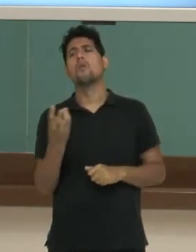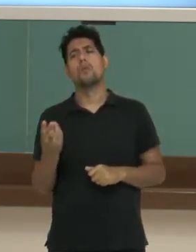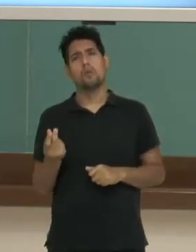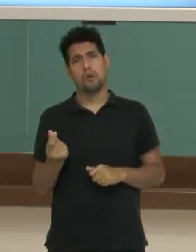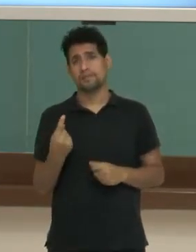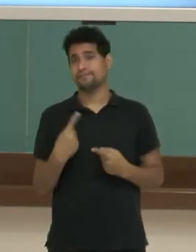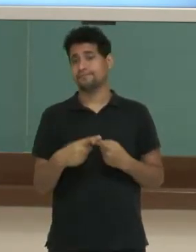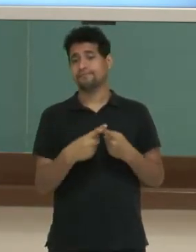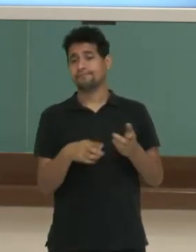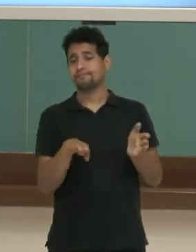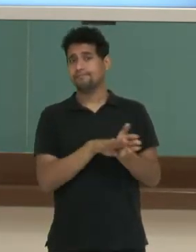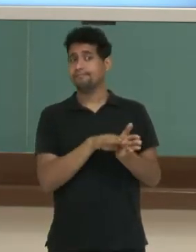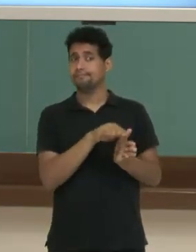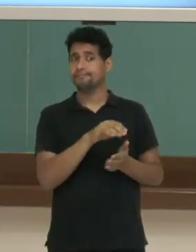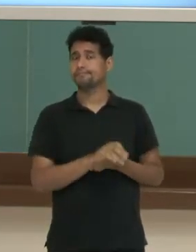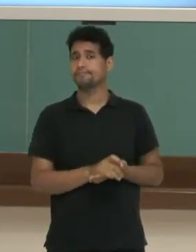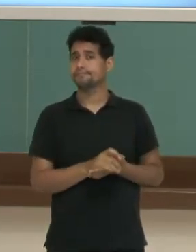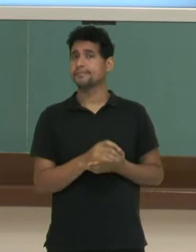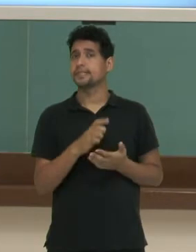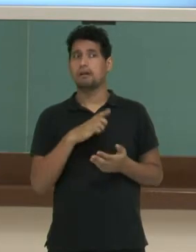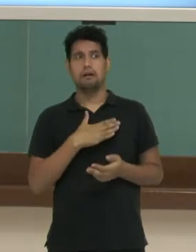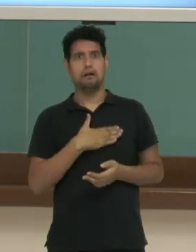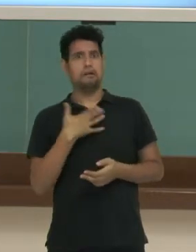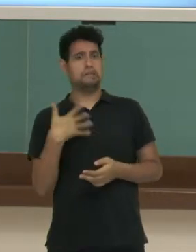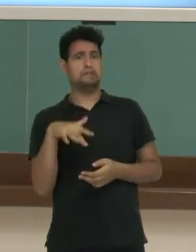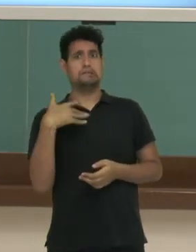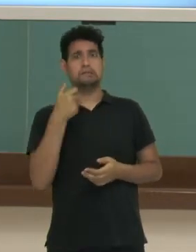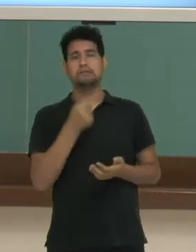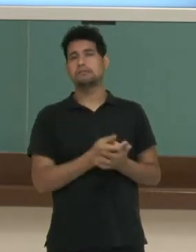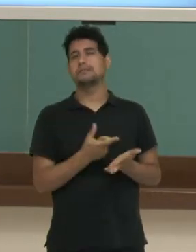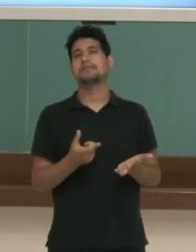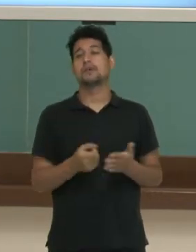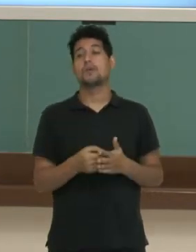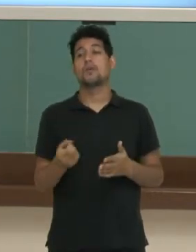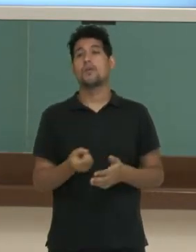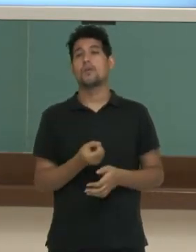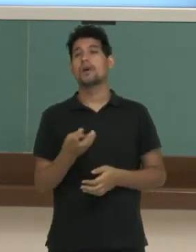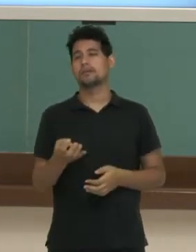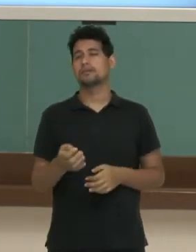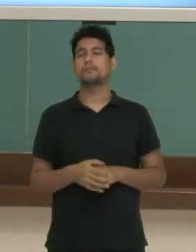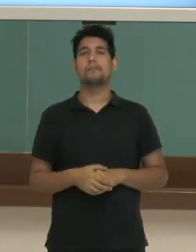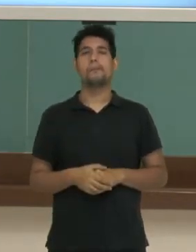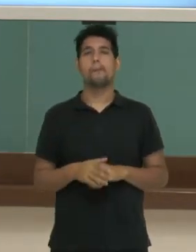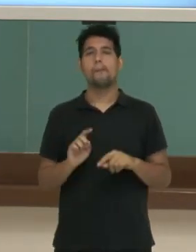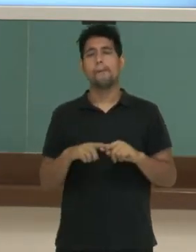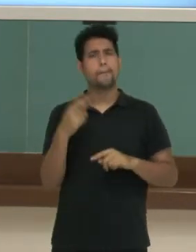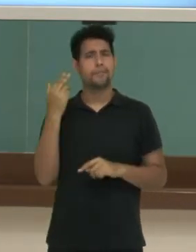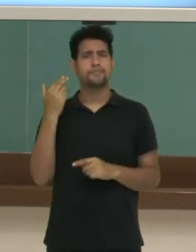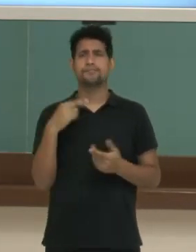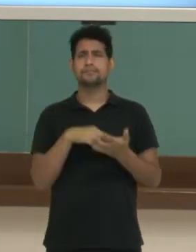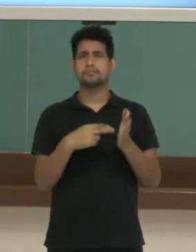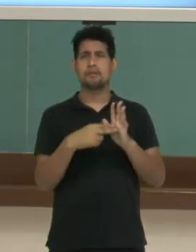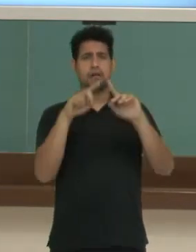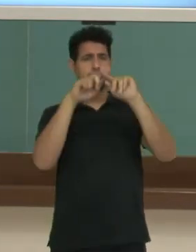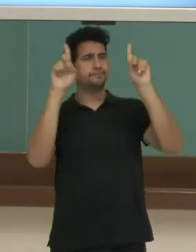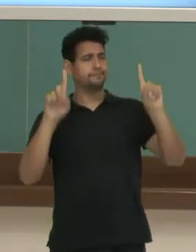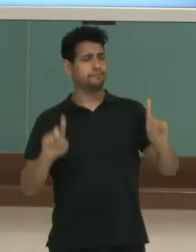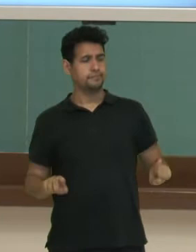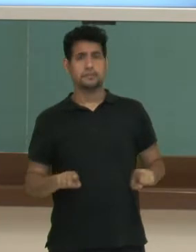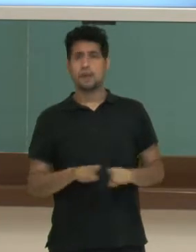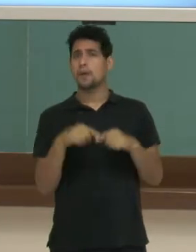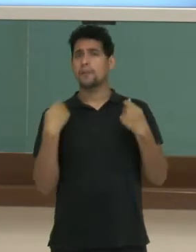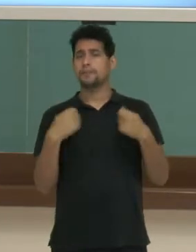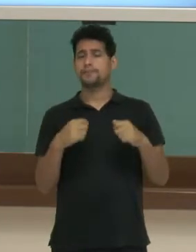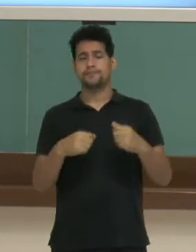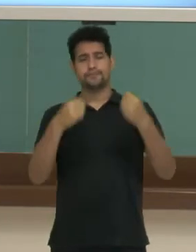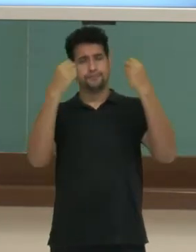Senão você vai chegar na hora lá e a surpresa, né, do pagamento. Quanto será que está custando, né? E normalmente é assim, ele tem que estar bem exposto